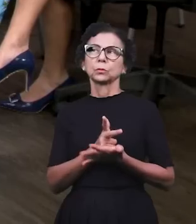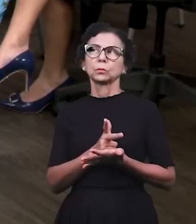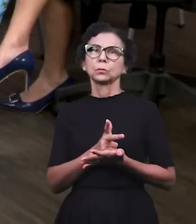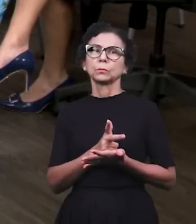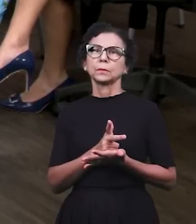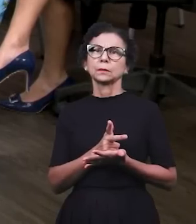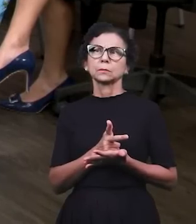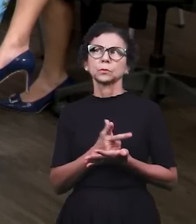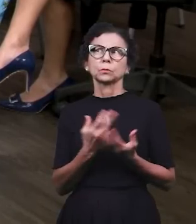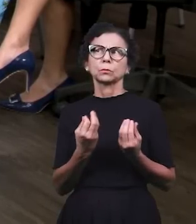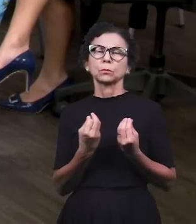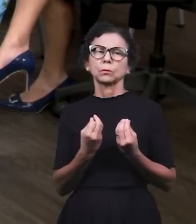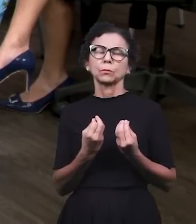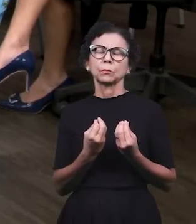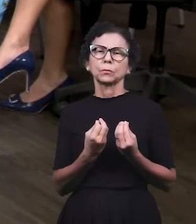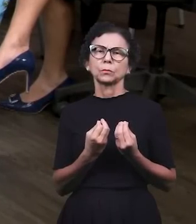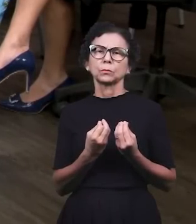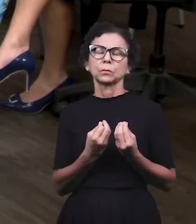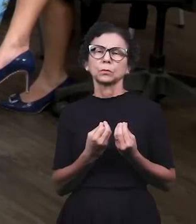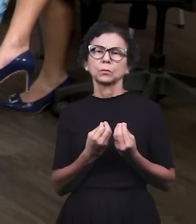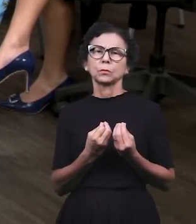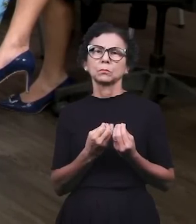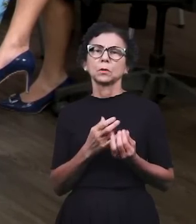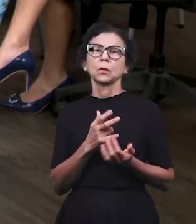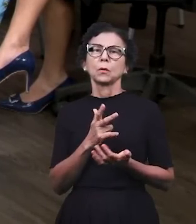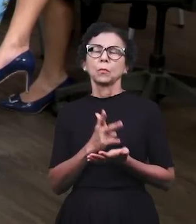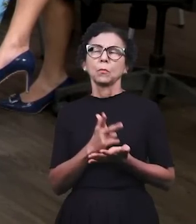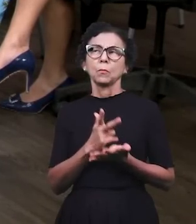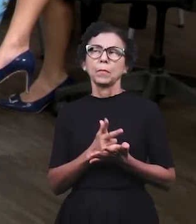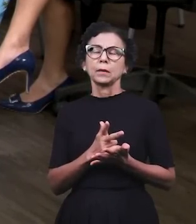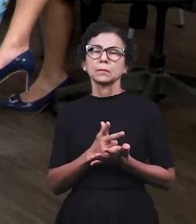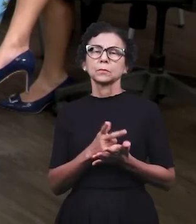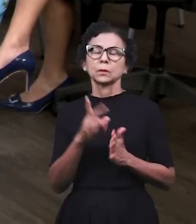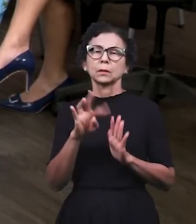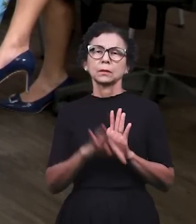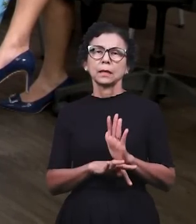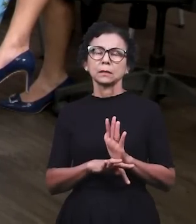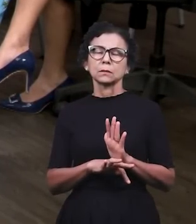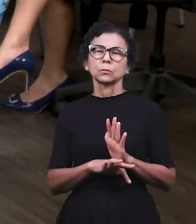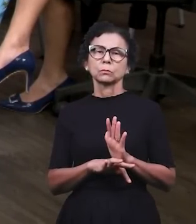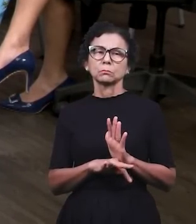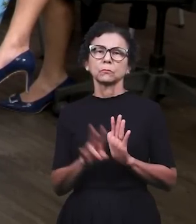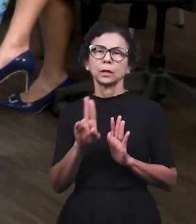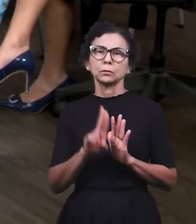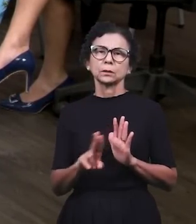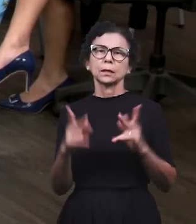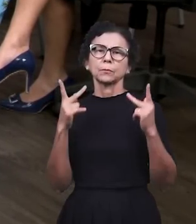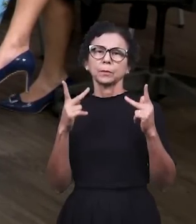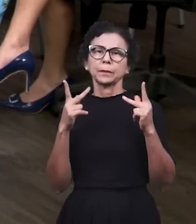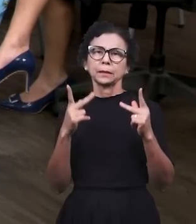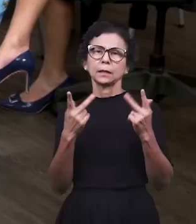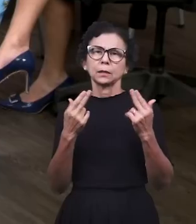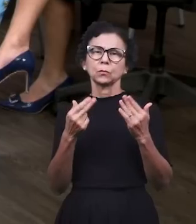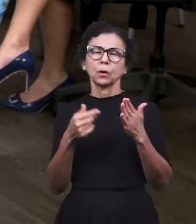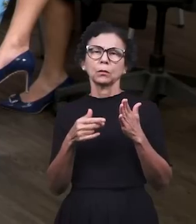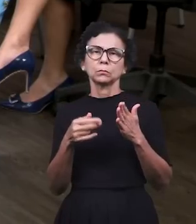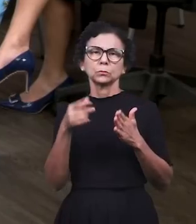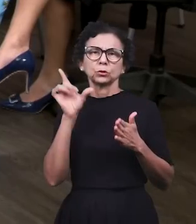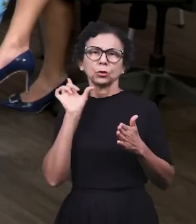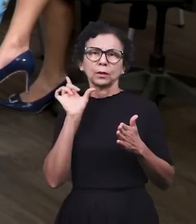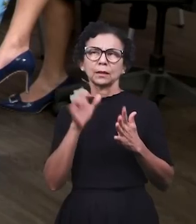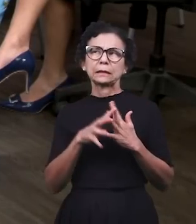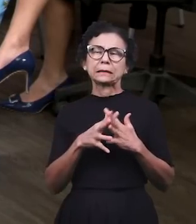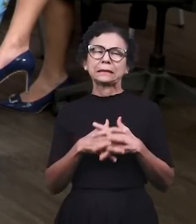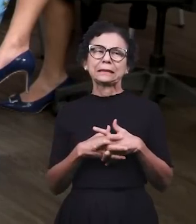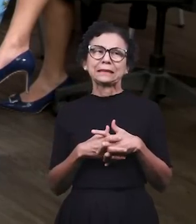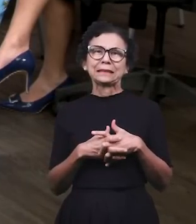Eu tinha que ler o mesmo texto de ontem. Ele leu o mesmo texto. E agora? Entregou uma segunda